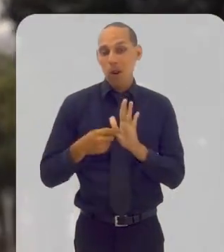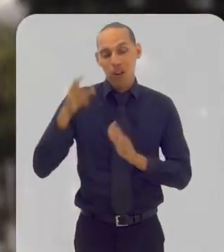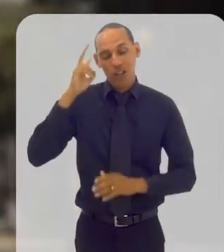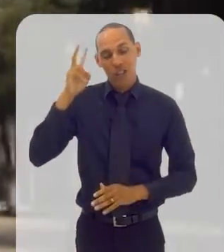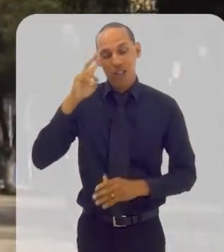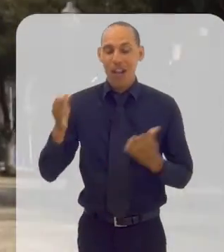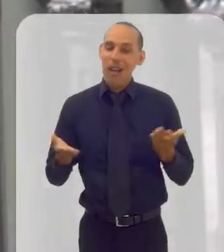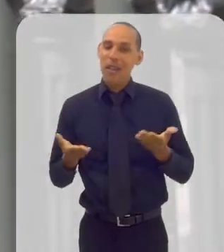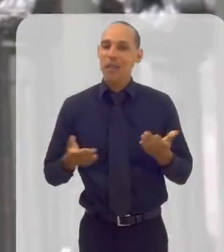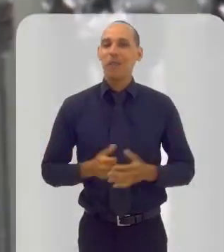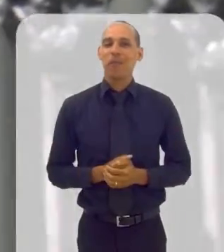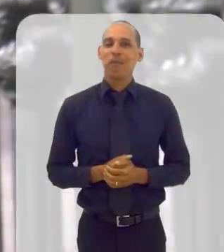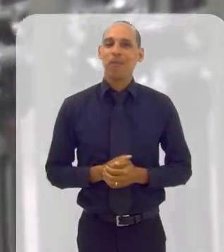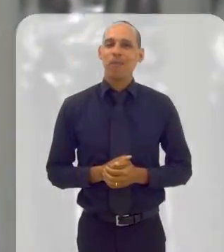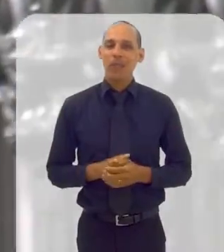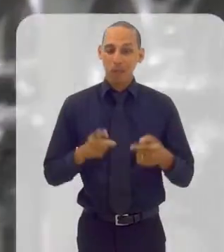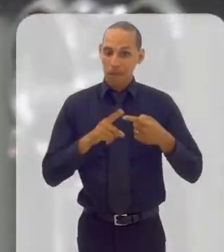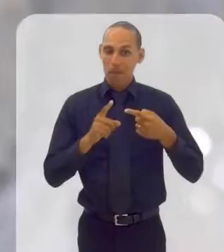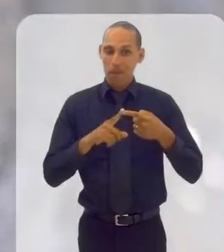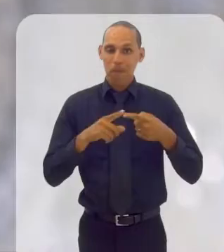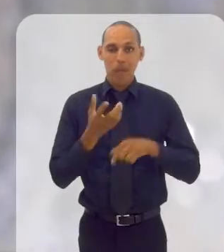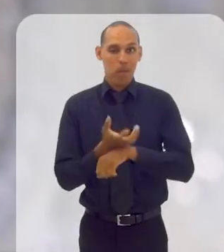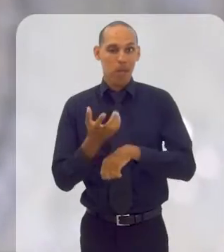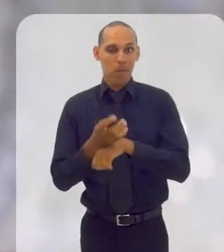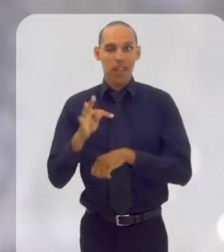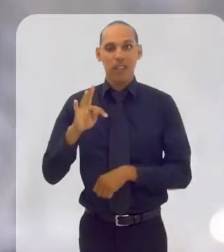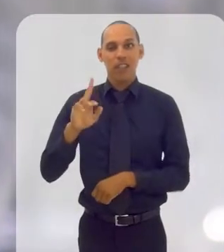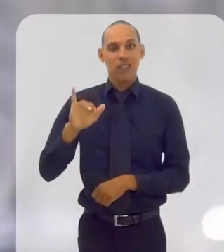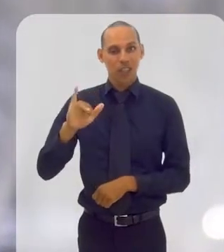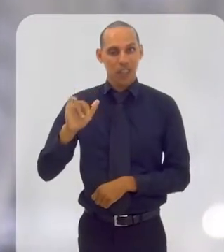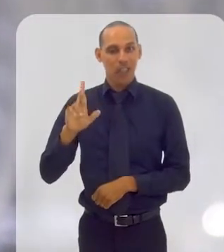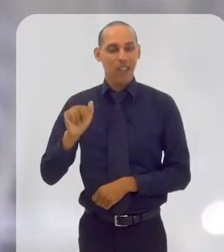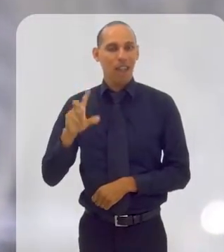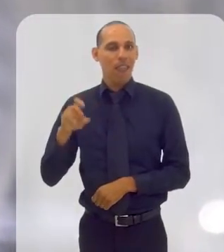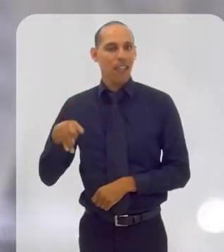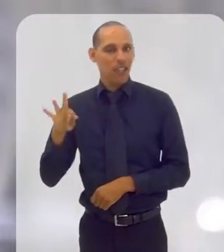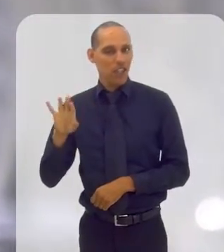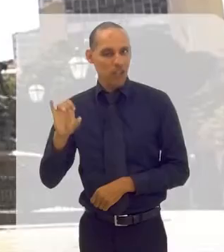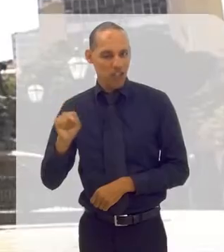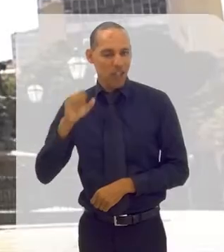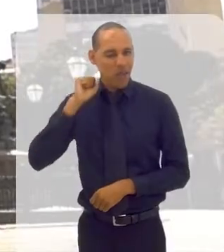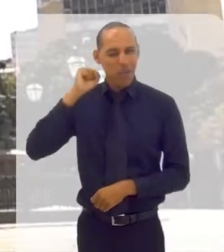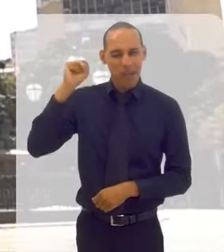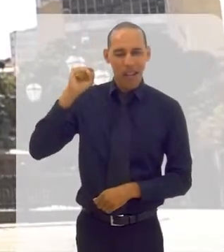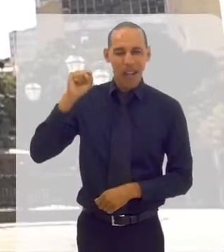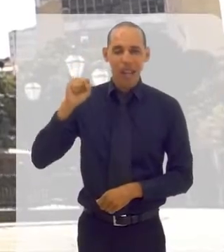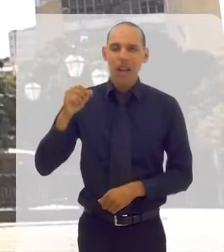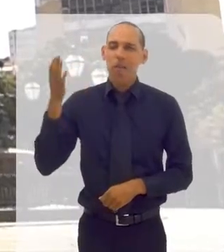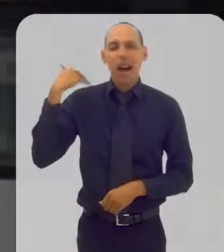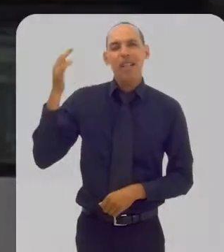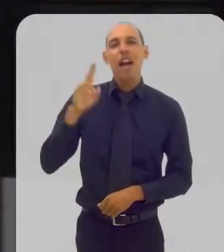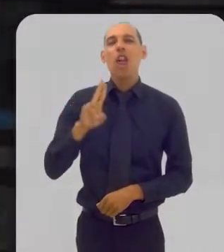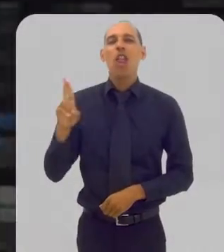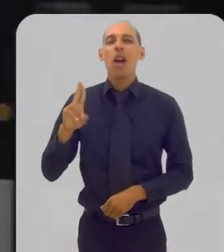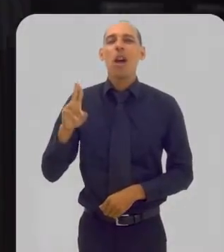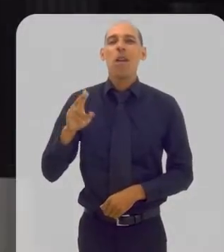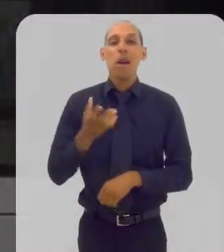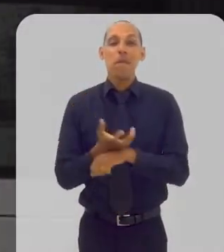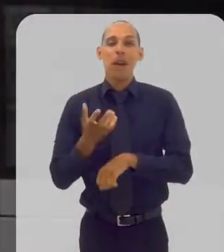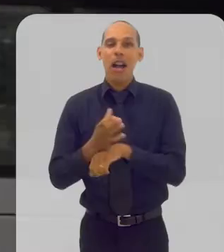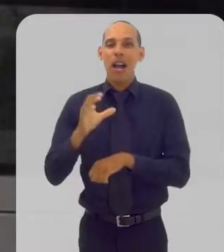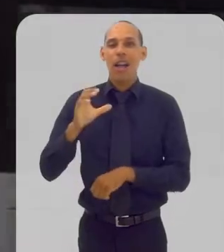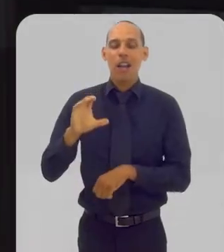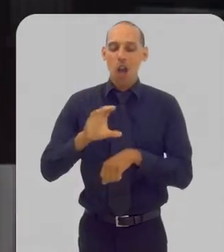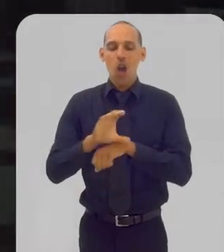Praça Tiradentes, ela foi já chamada de Praça da Constituição, porque tinha uma relação